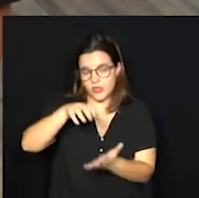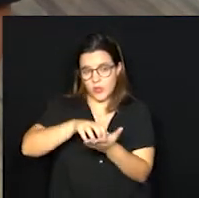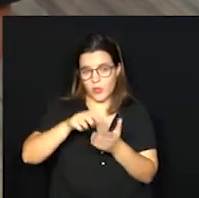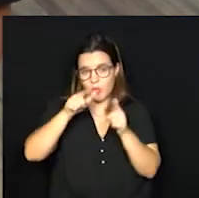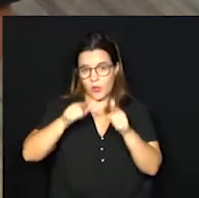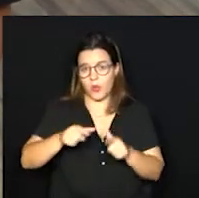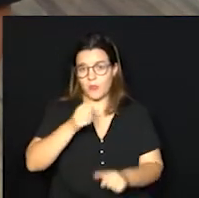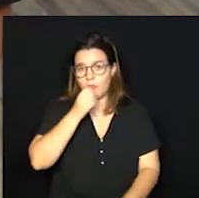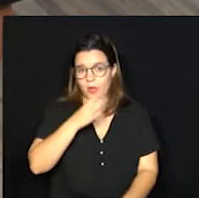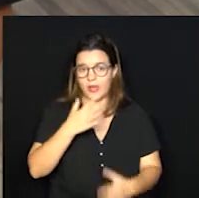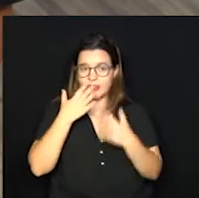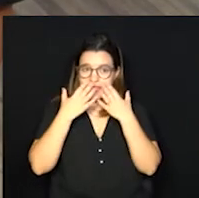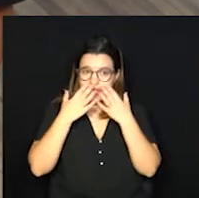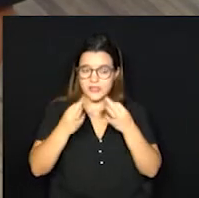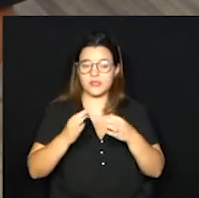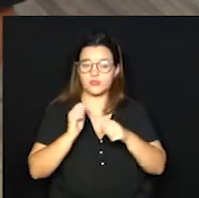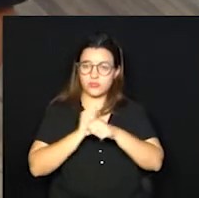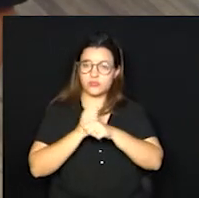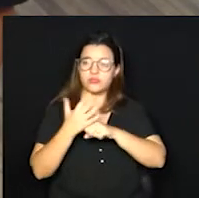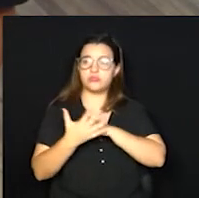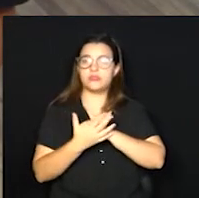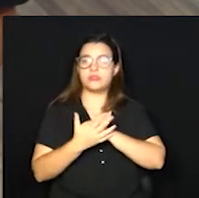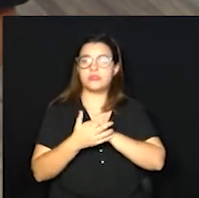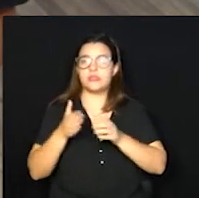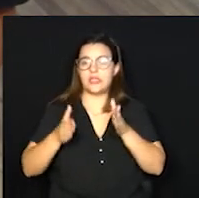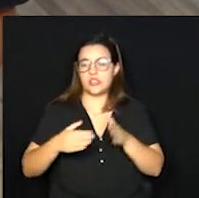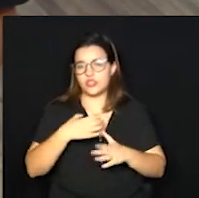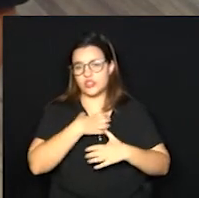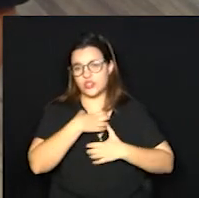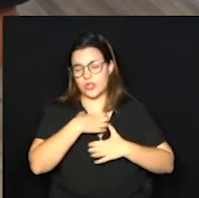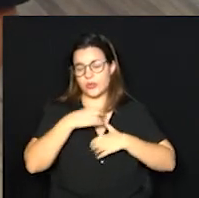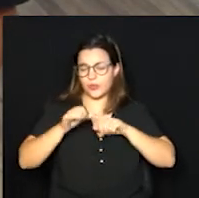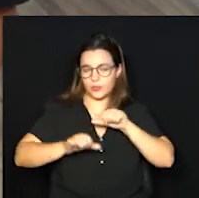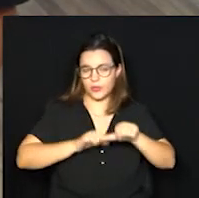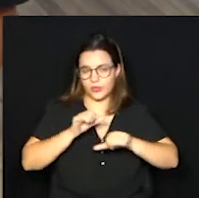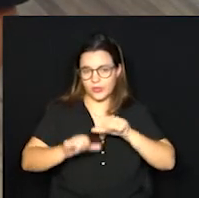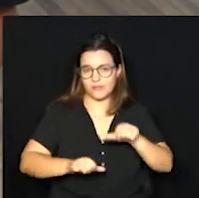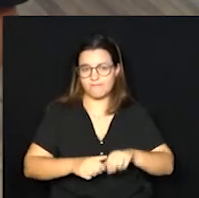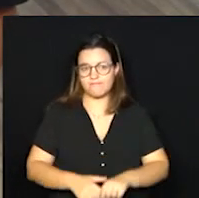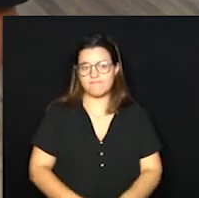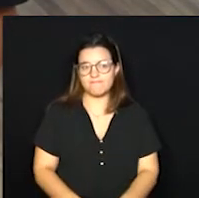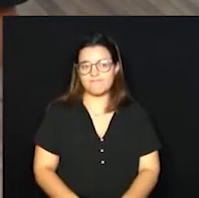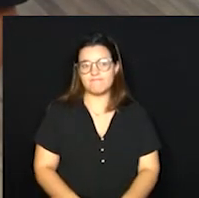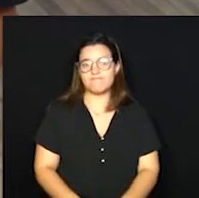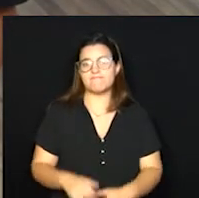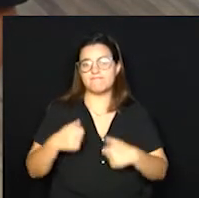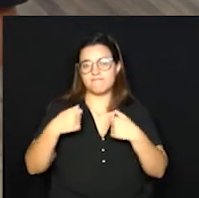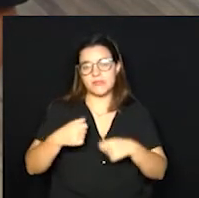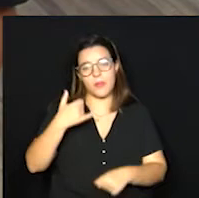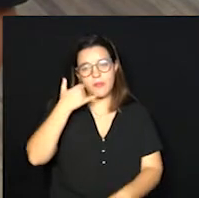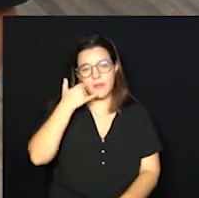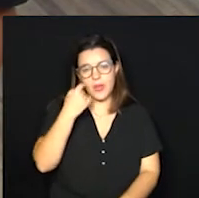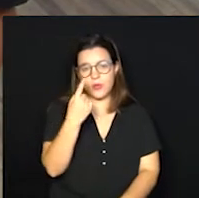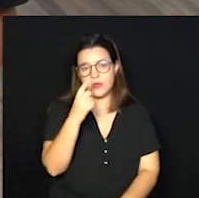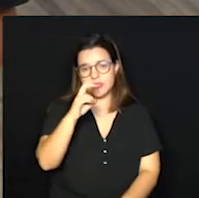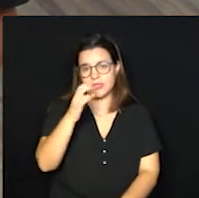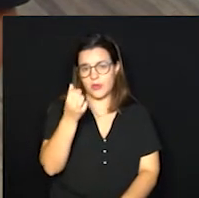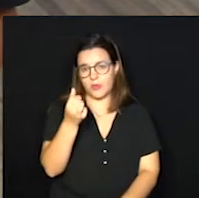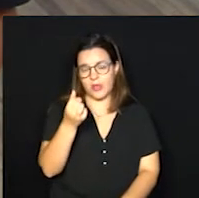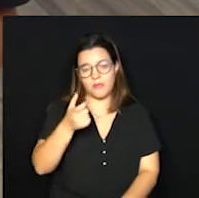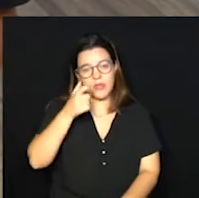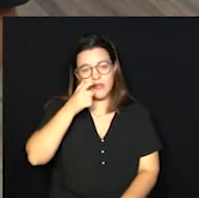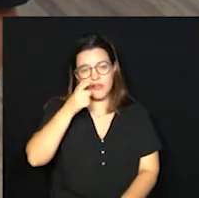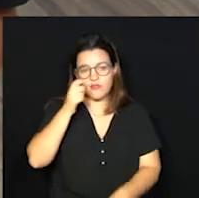atento, então, já que na pandemia mudou um pouquinho o sistema e tem que fazer a ligação no 156 e você pode conferir as